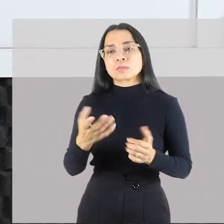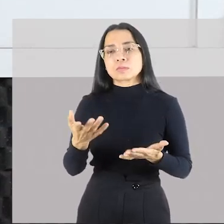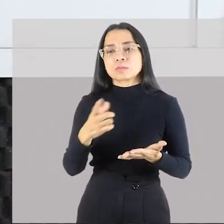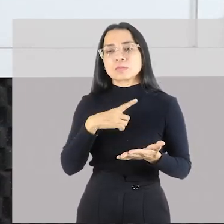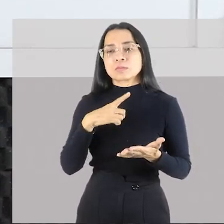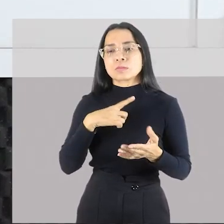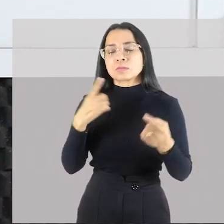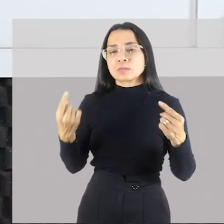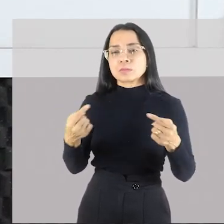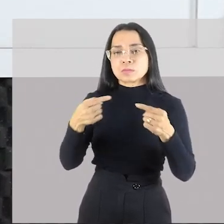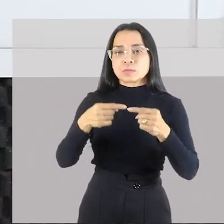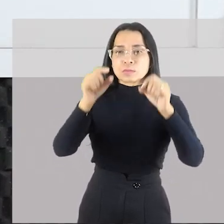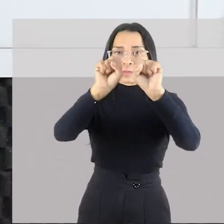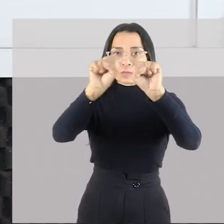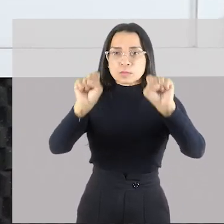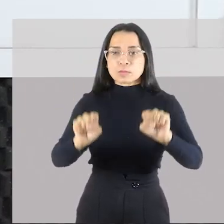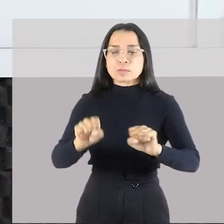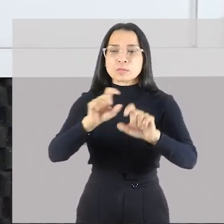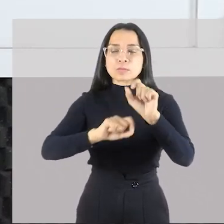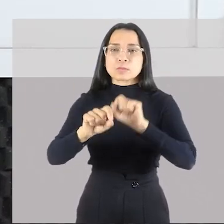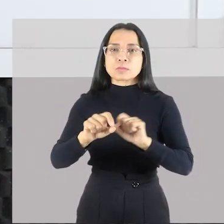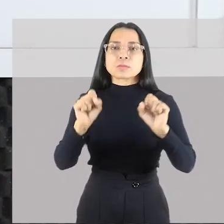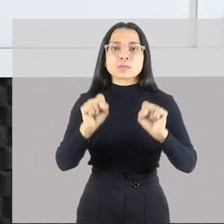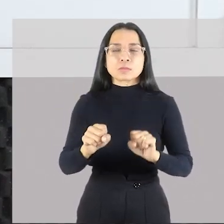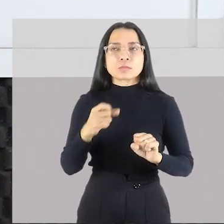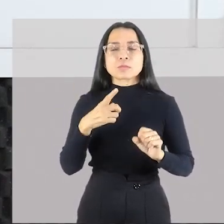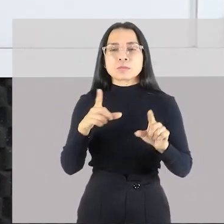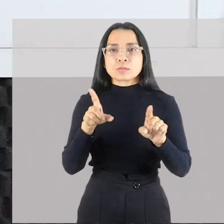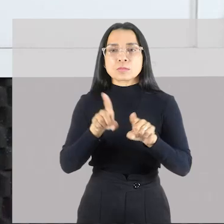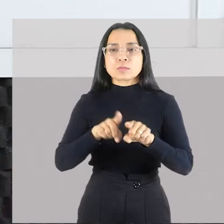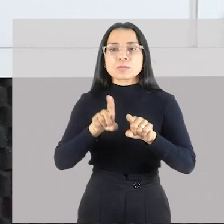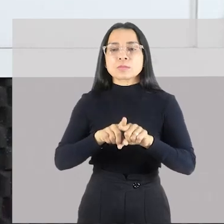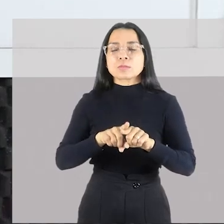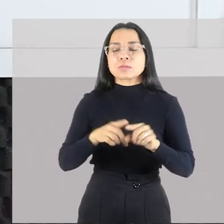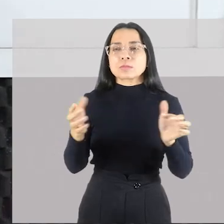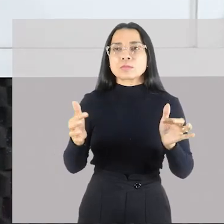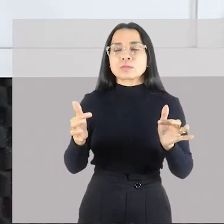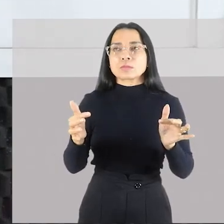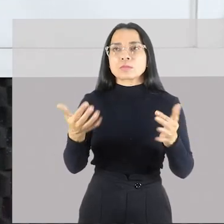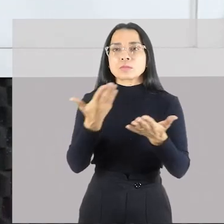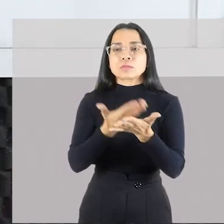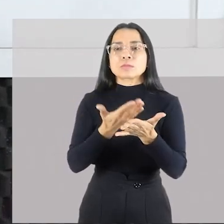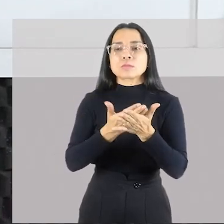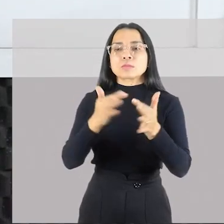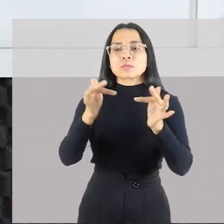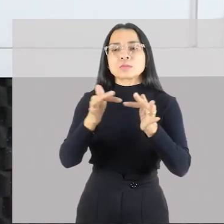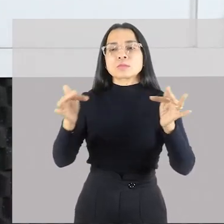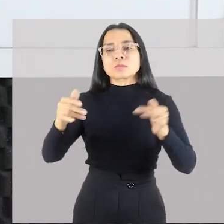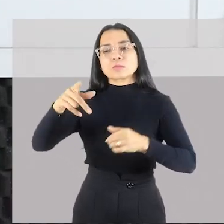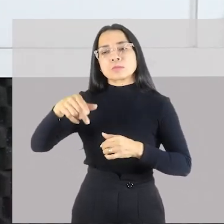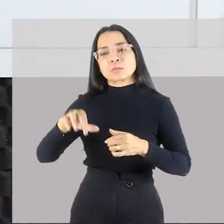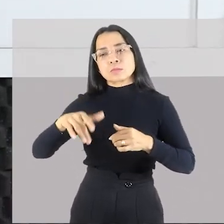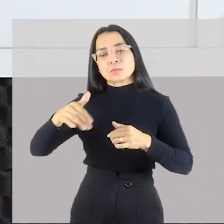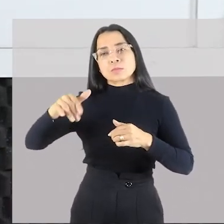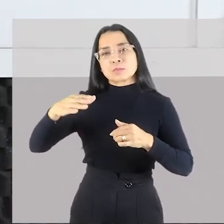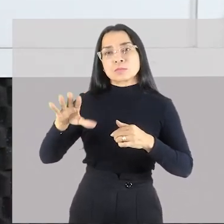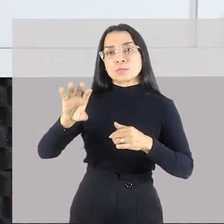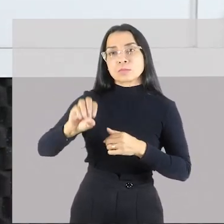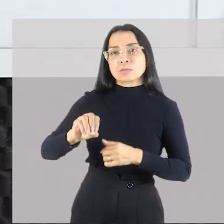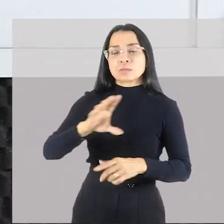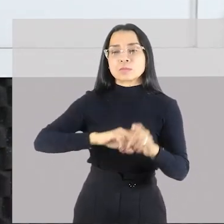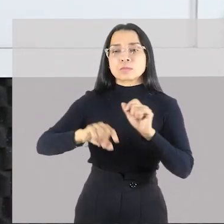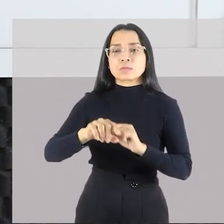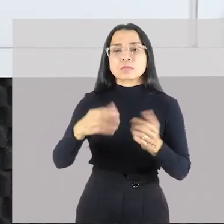em um sistema. Tá? Você pode estar estudando função, você pode estar estudando progressão, né? Você pode